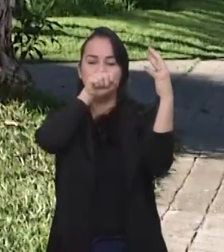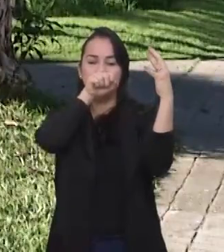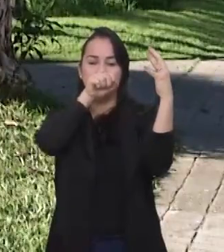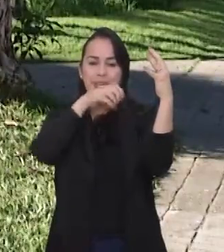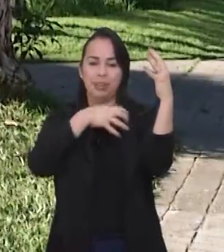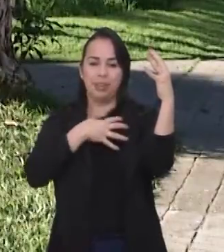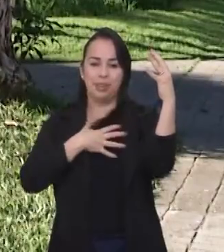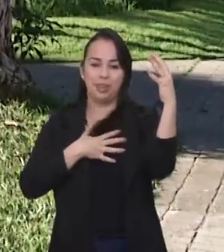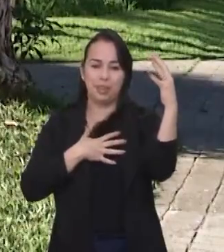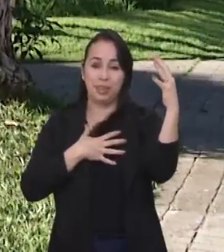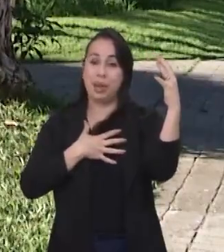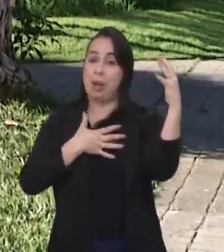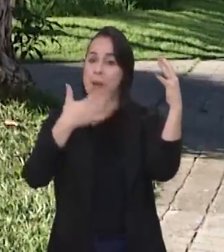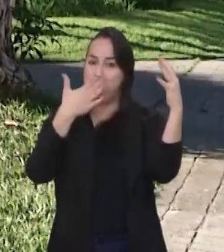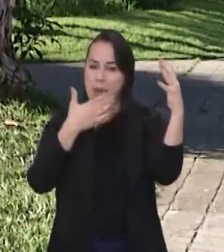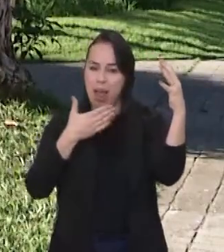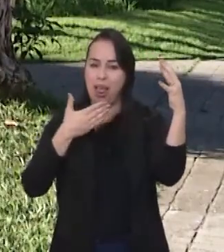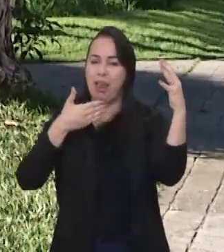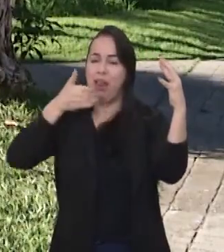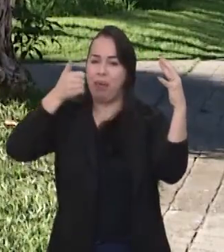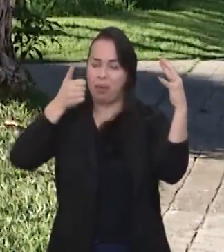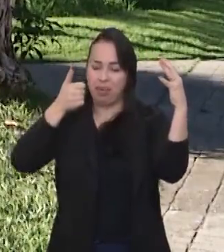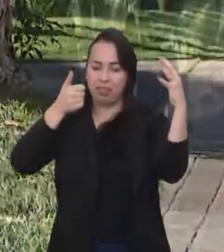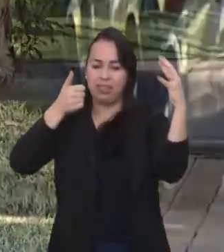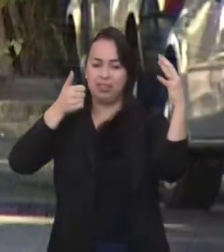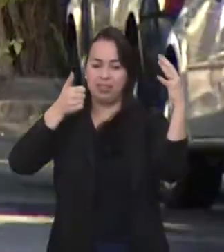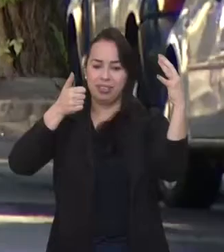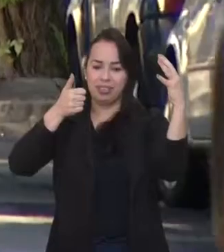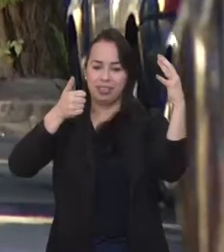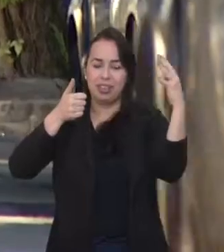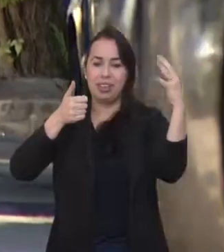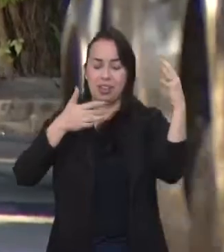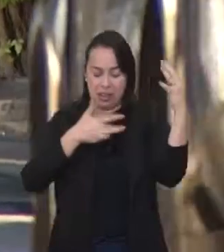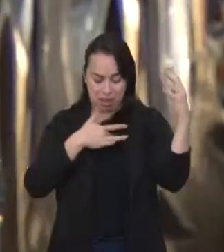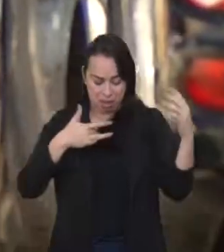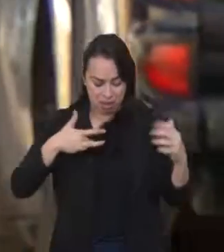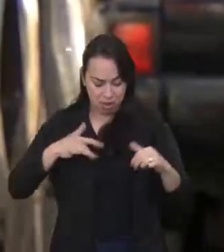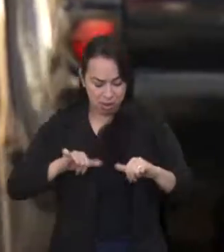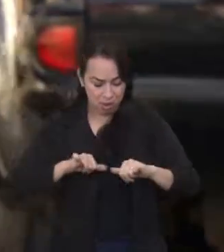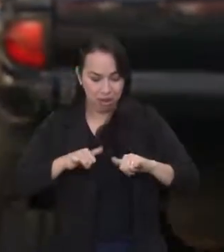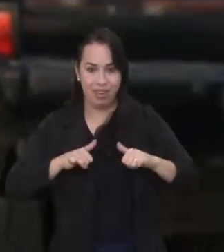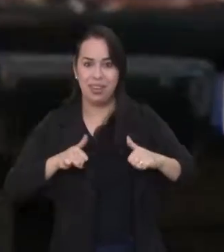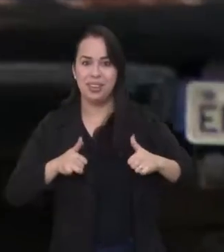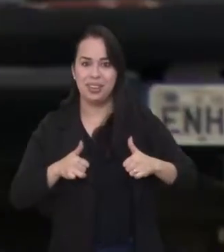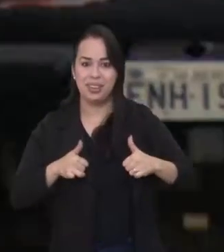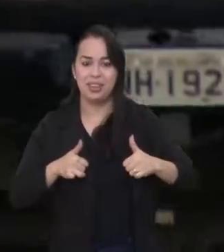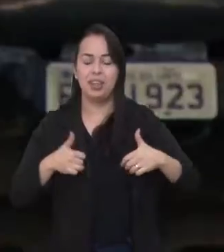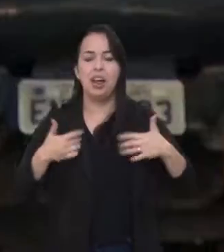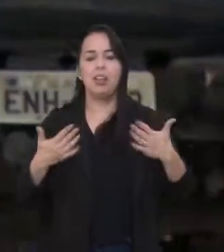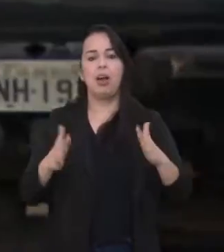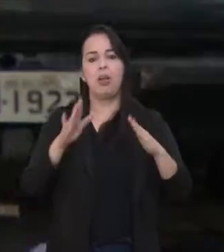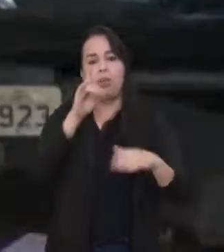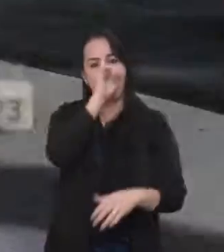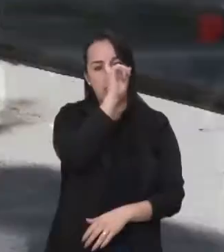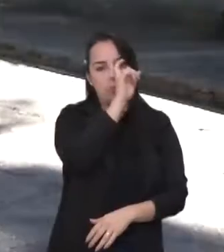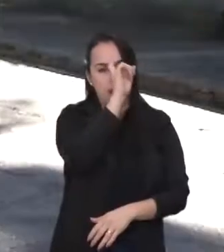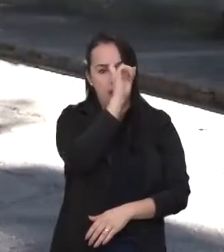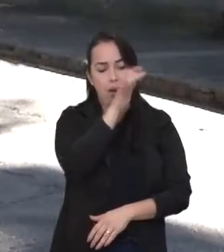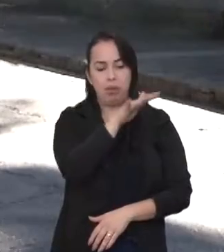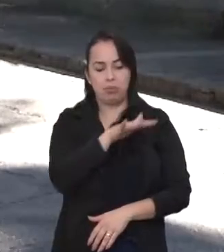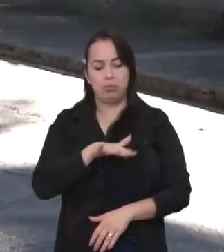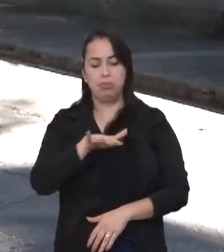respiração melhor para as pessoas, fazendo com que a parte de saúde é muito boa. Então, os sanatórios funcionavam